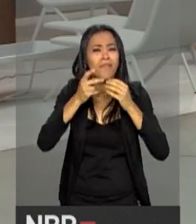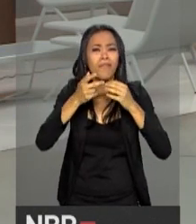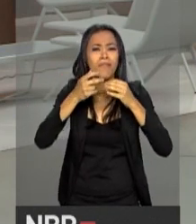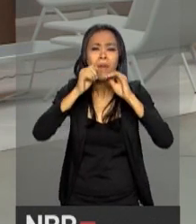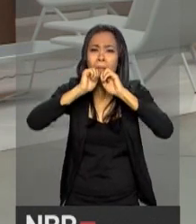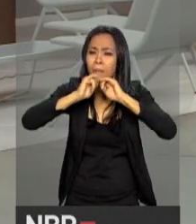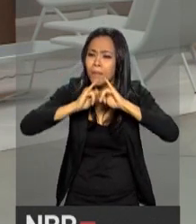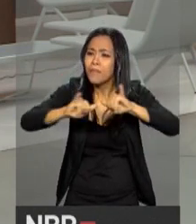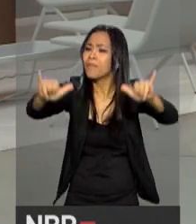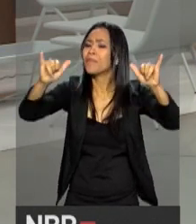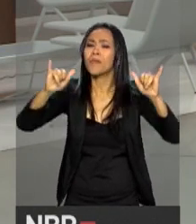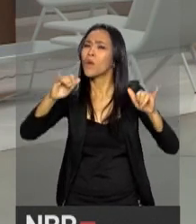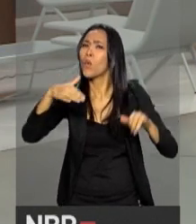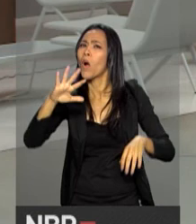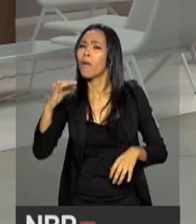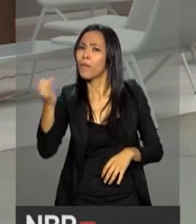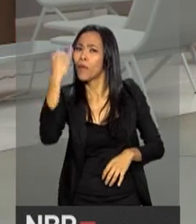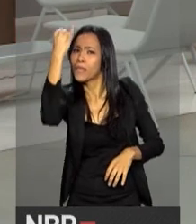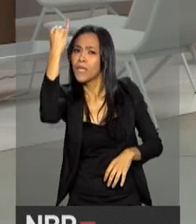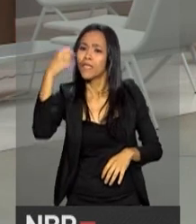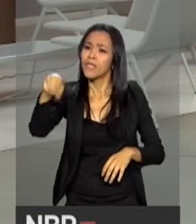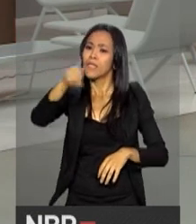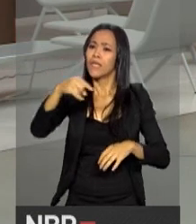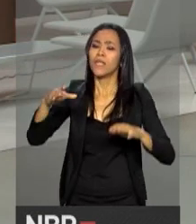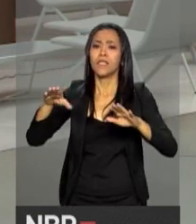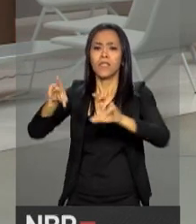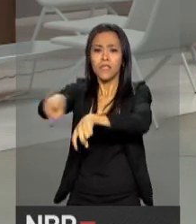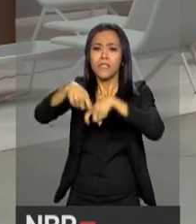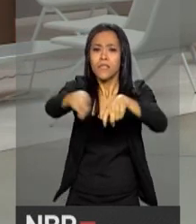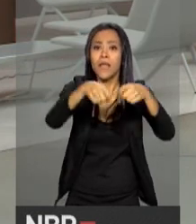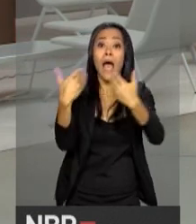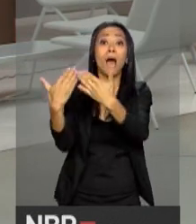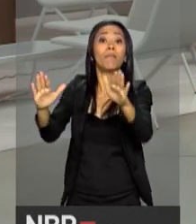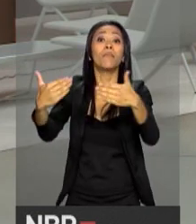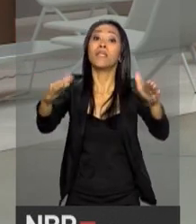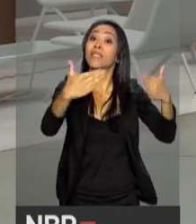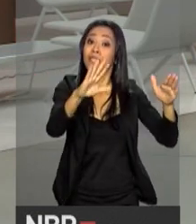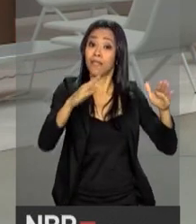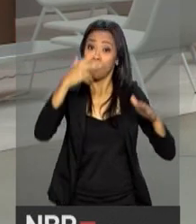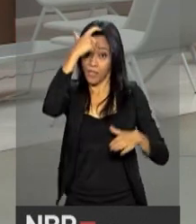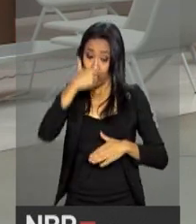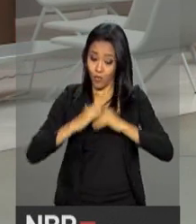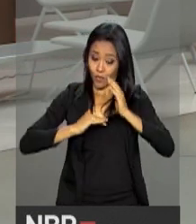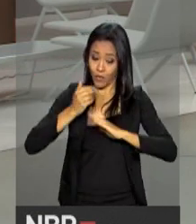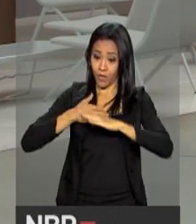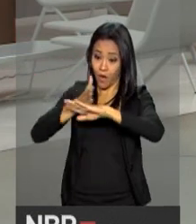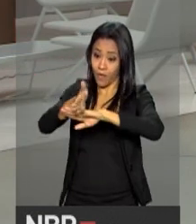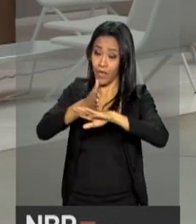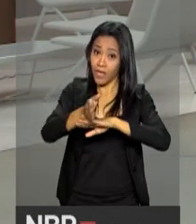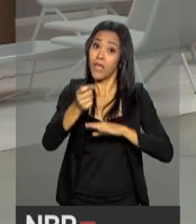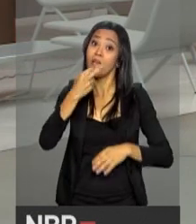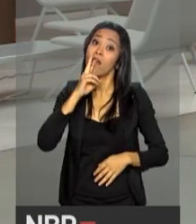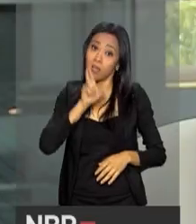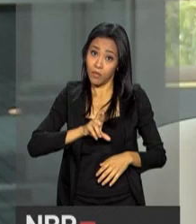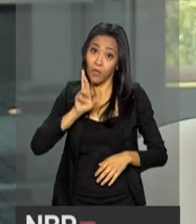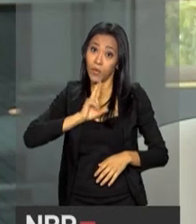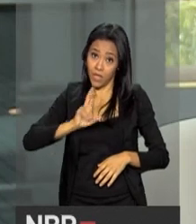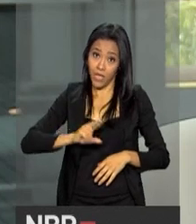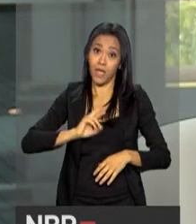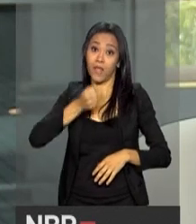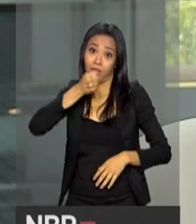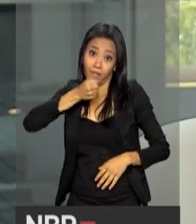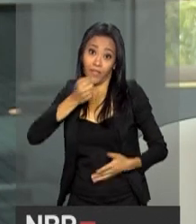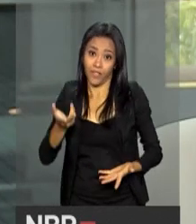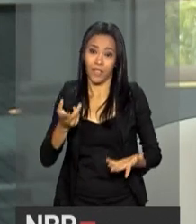produtores rurais com a importância deles abrirem as portas receberem e responderem às perguntas do censo agropecuário que